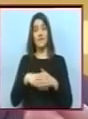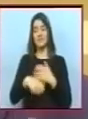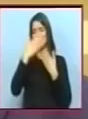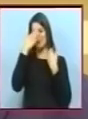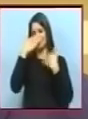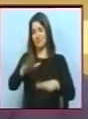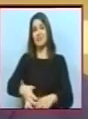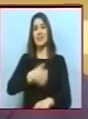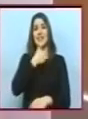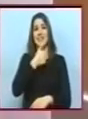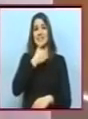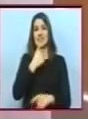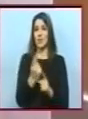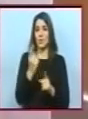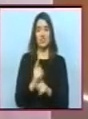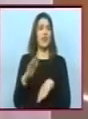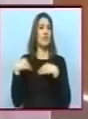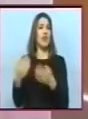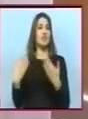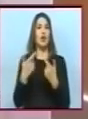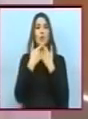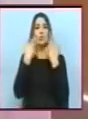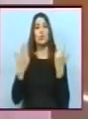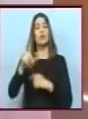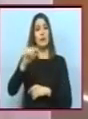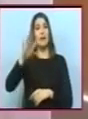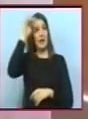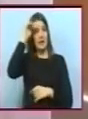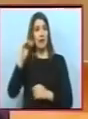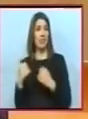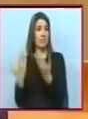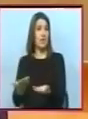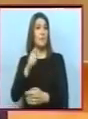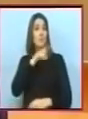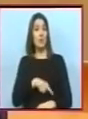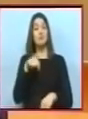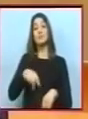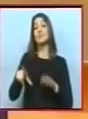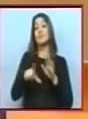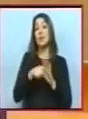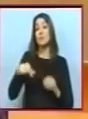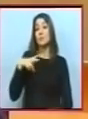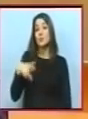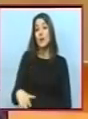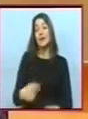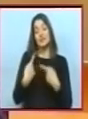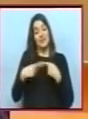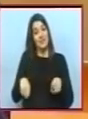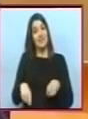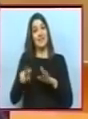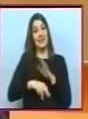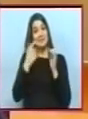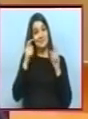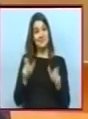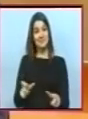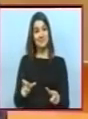todos os bens e até, pelos vistos, animais de estimação. Em Portugal está muito mais regulamentado. Tem a ver